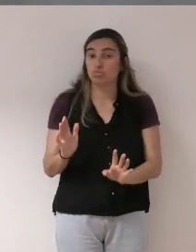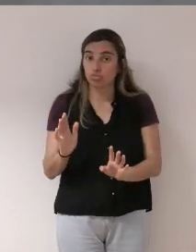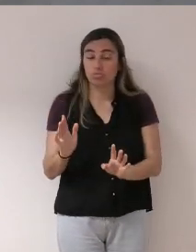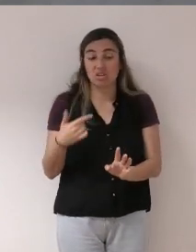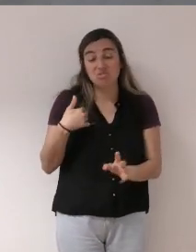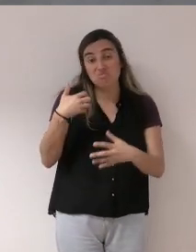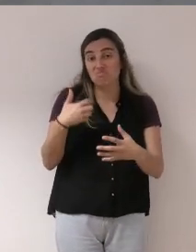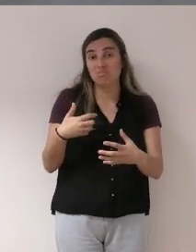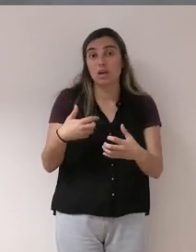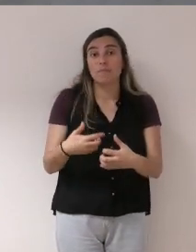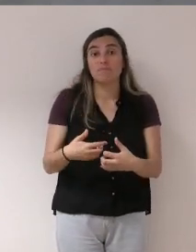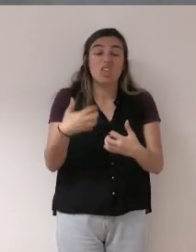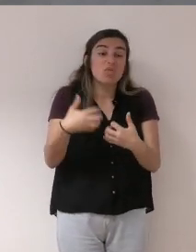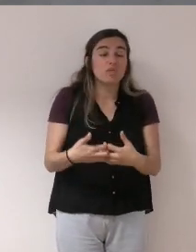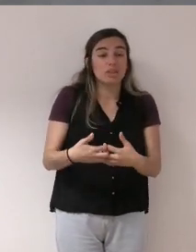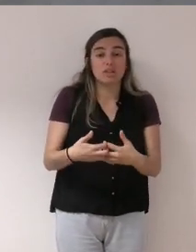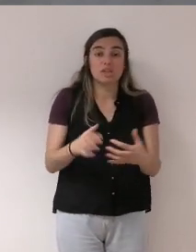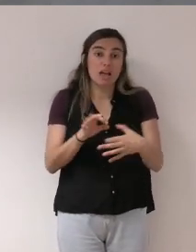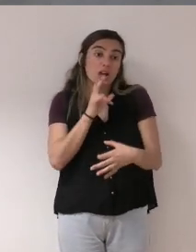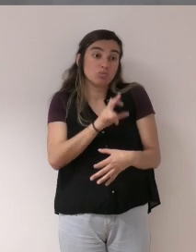Não tenho grandes dúvidas sobre a resposta, mas...